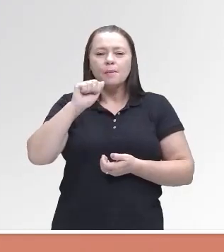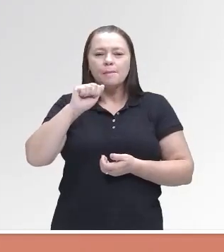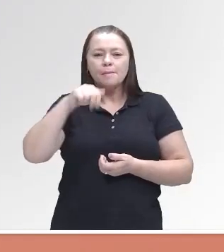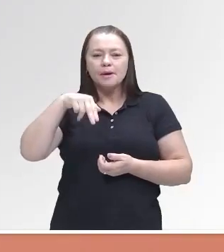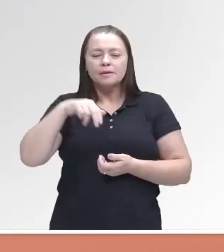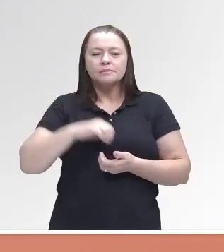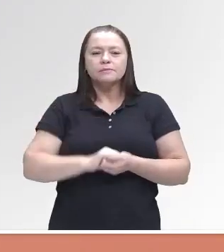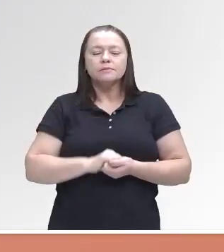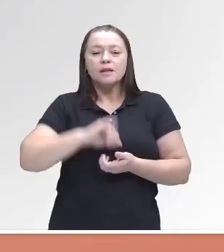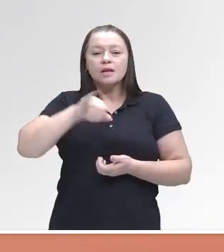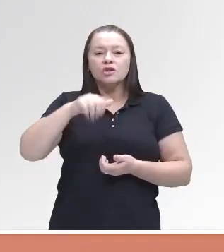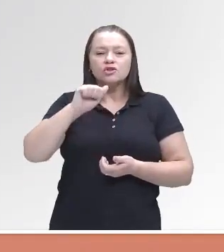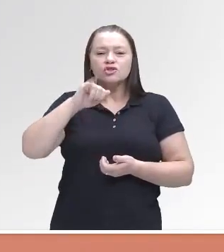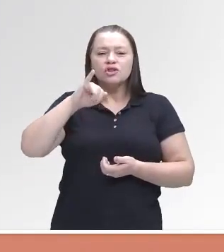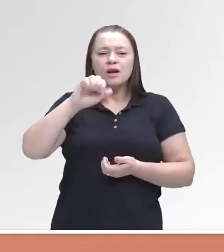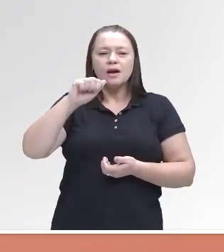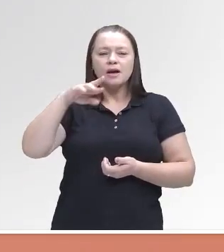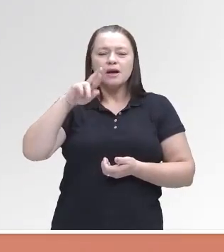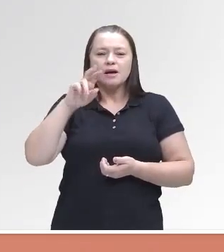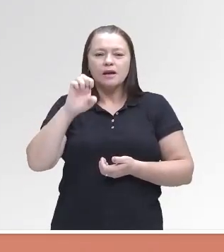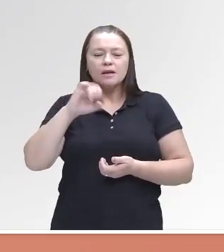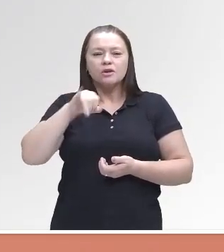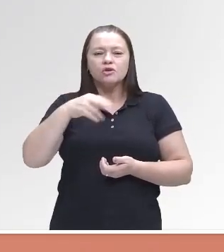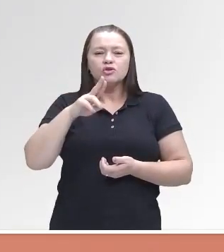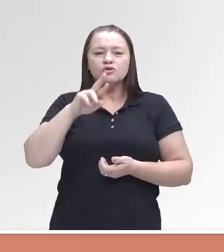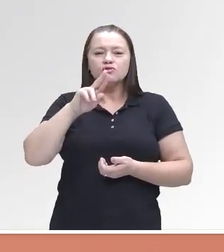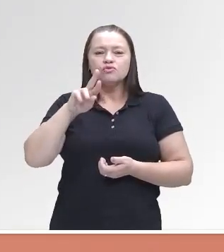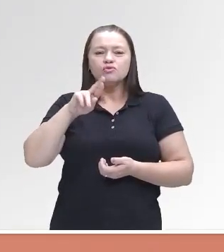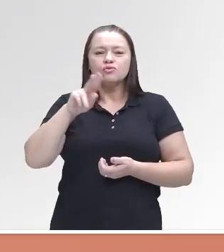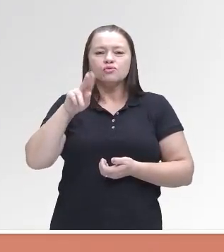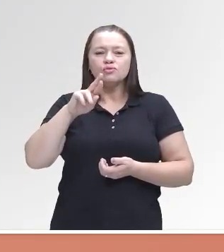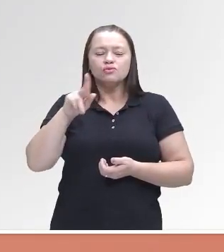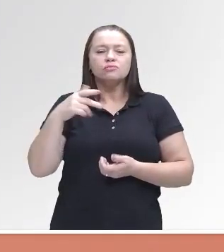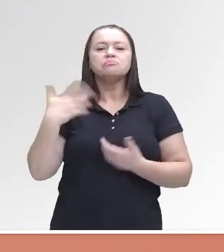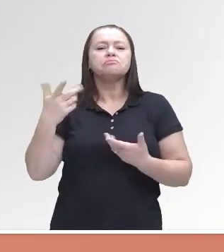araruana, jacaré, jururu, o que mais?